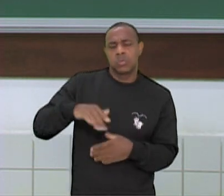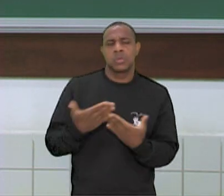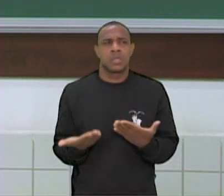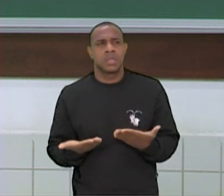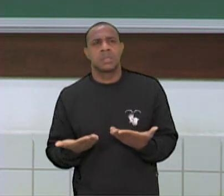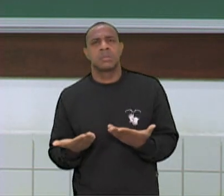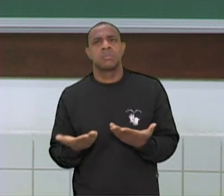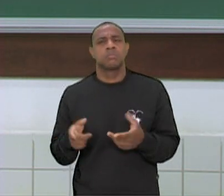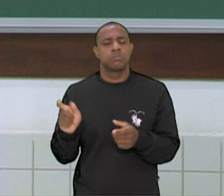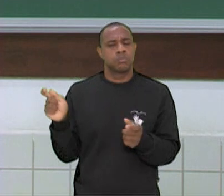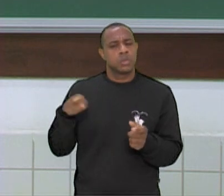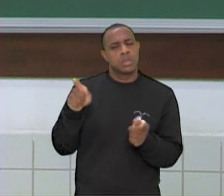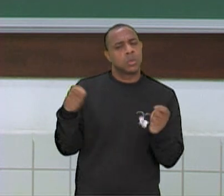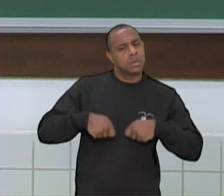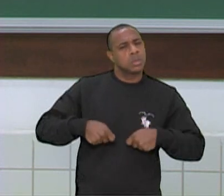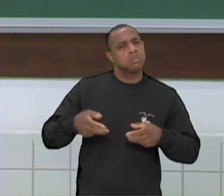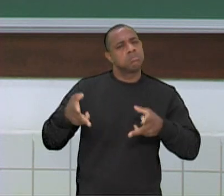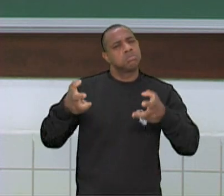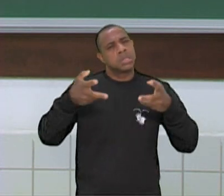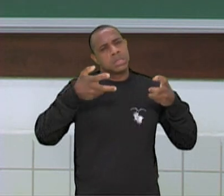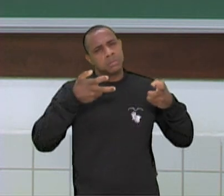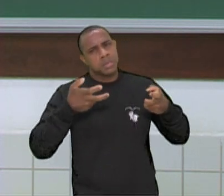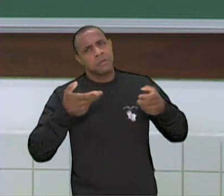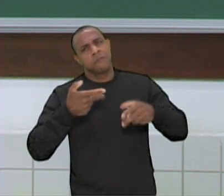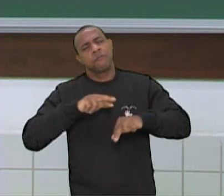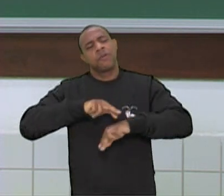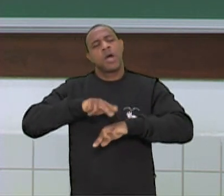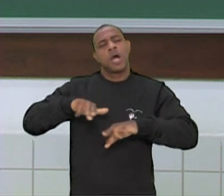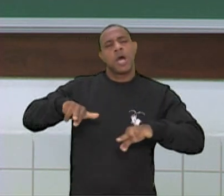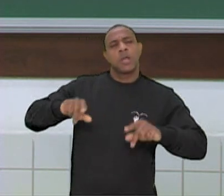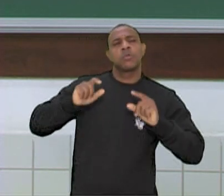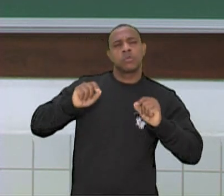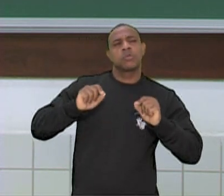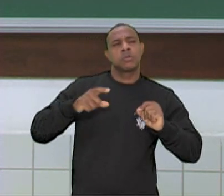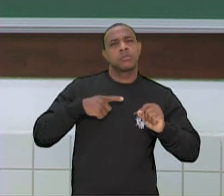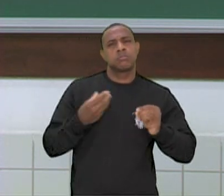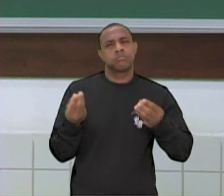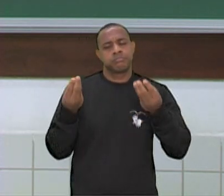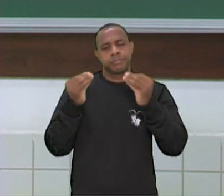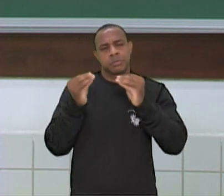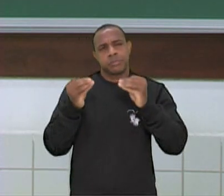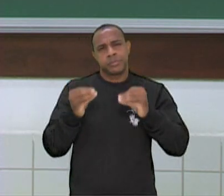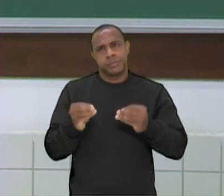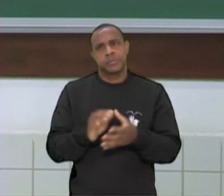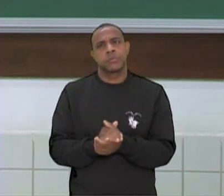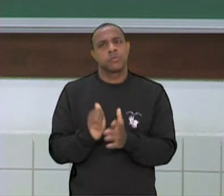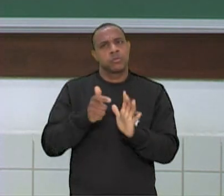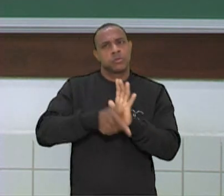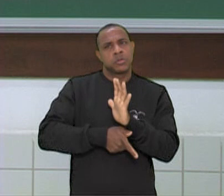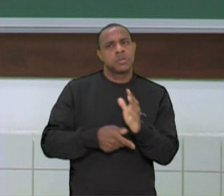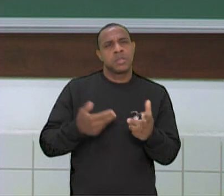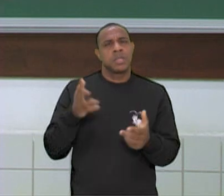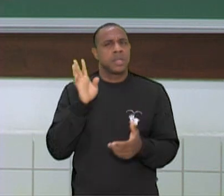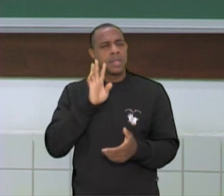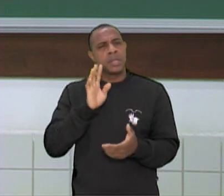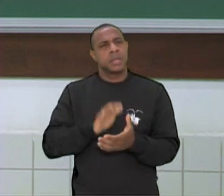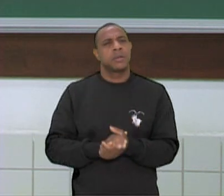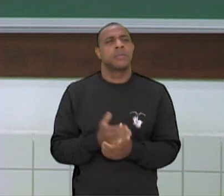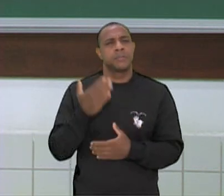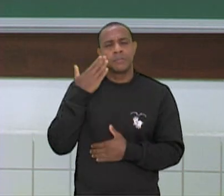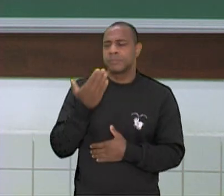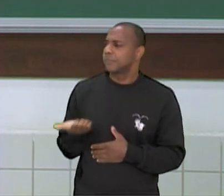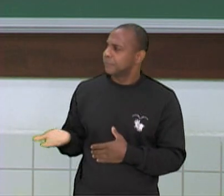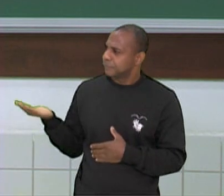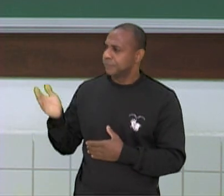você consegue perceber várias coisas, né, que compõem esse gênero muito legal. E hoje nós vamos conhecer um pouquinho mais sobre